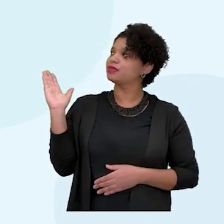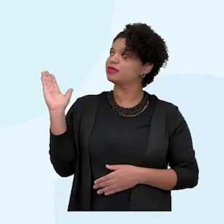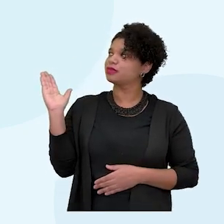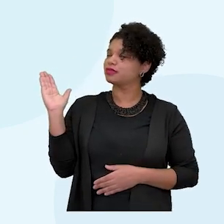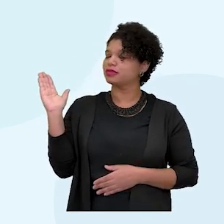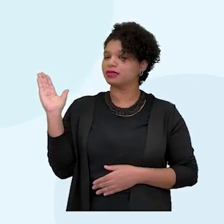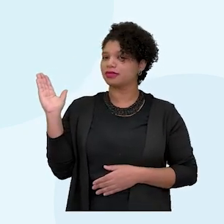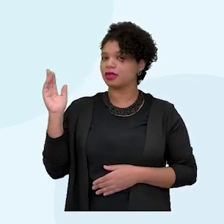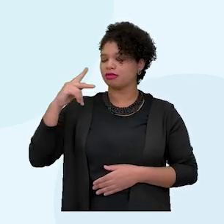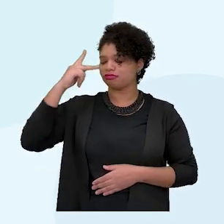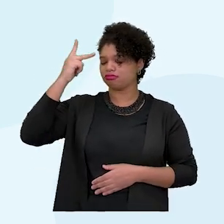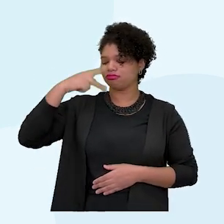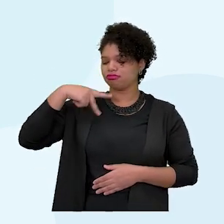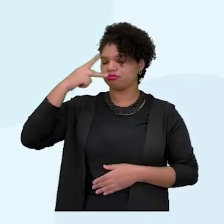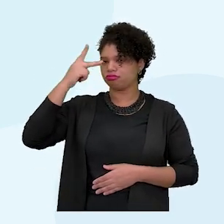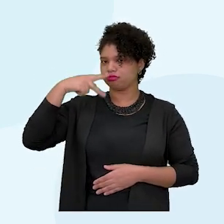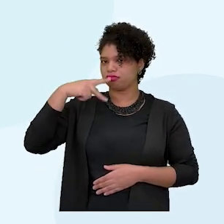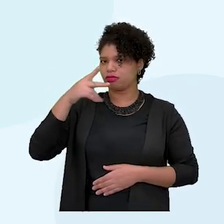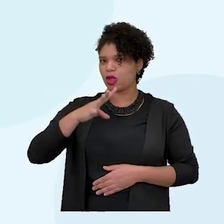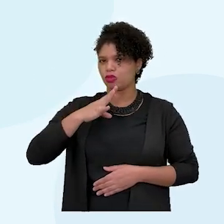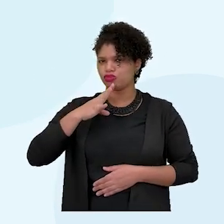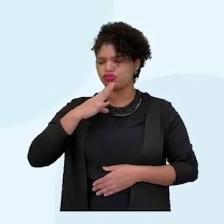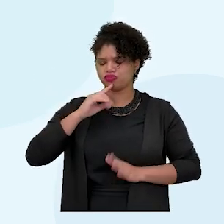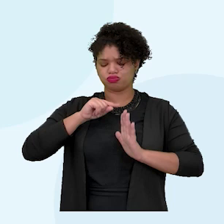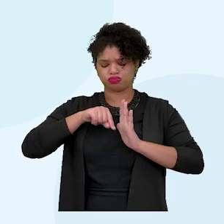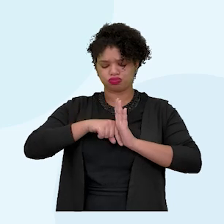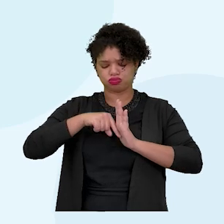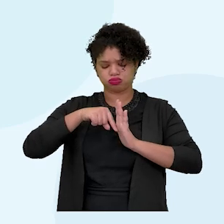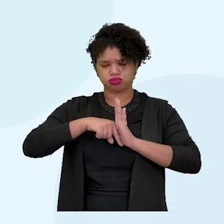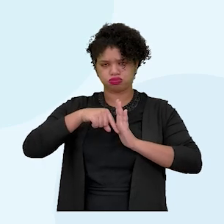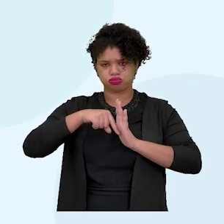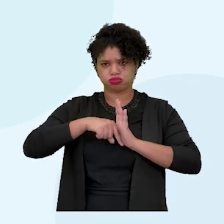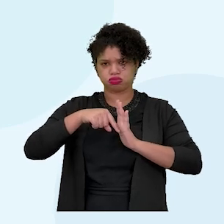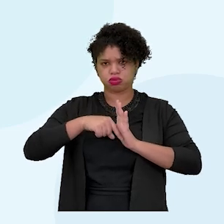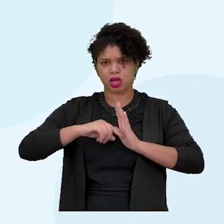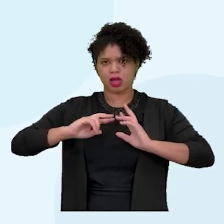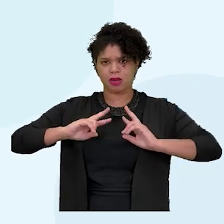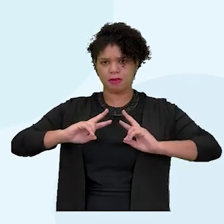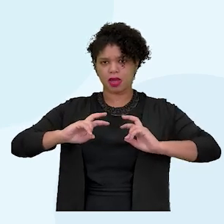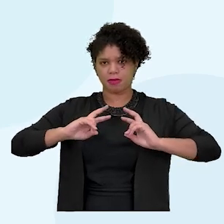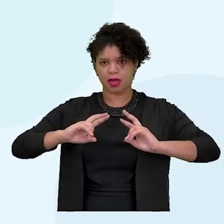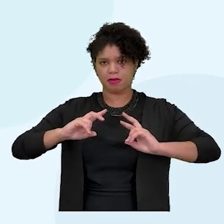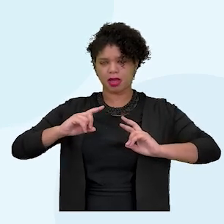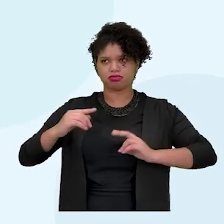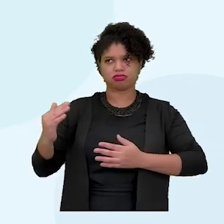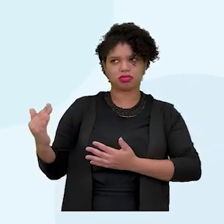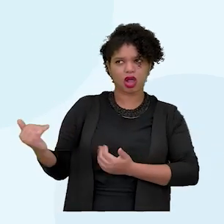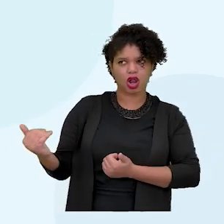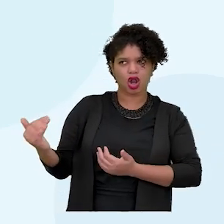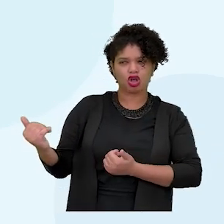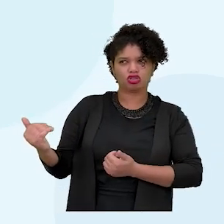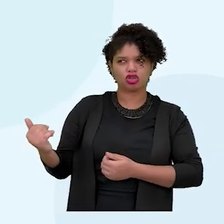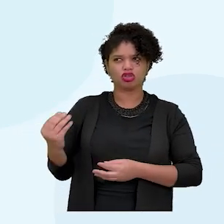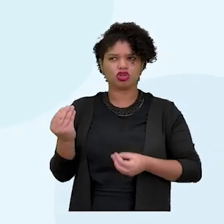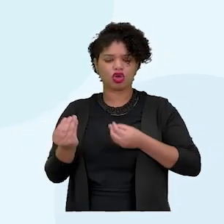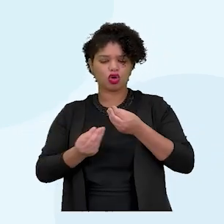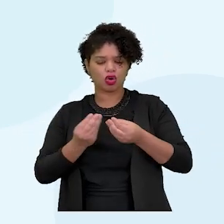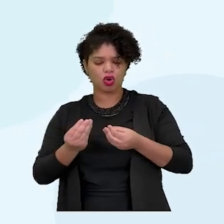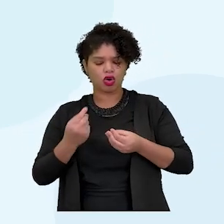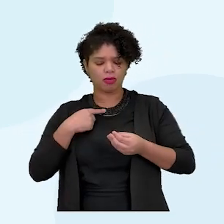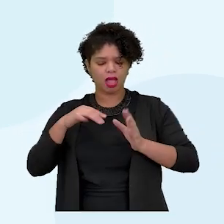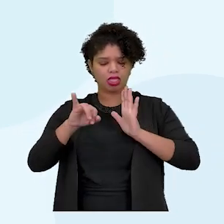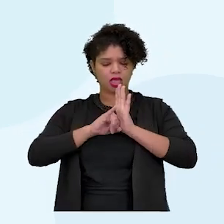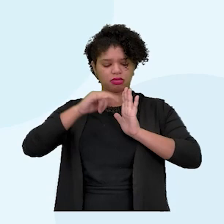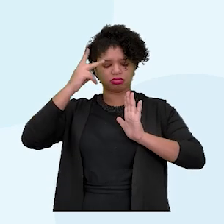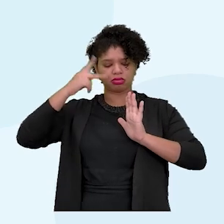do autoconhecimento de modo que os estudantes possam se reconhecer como adolescentes, refletir sobre suas